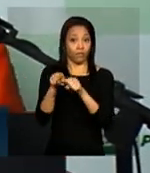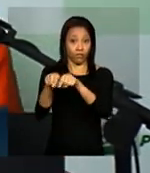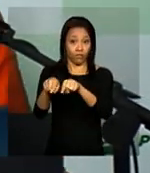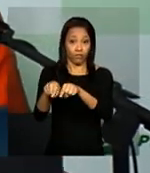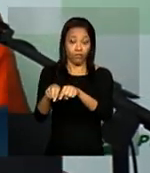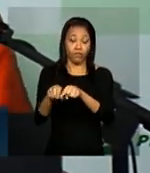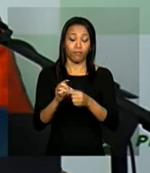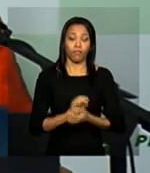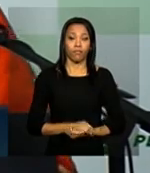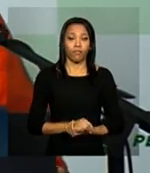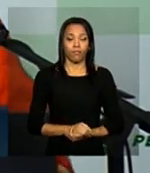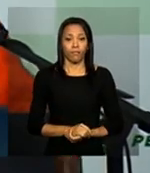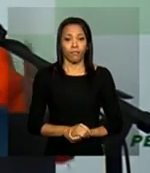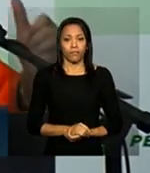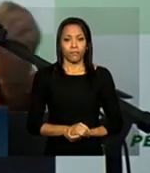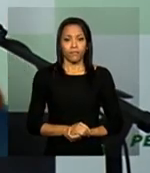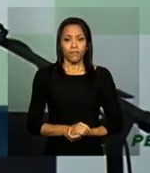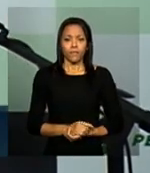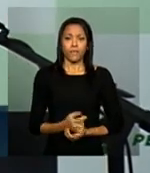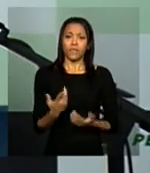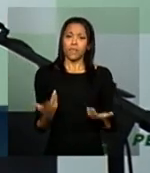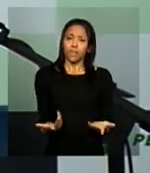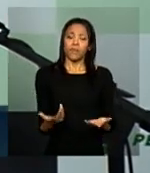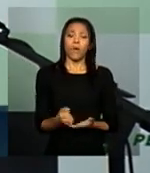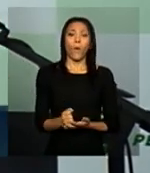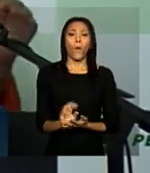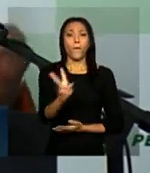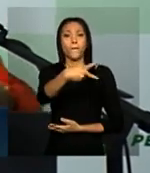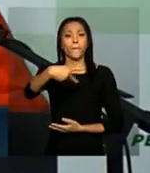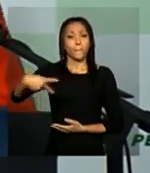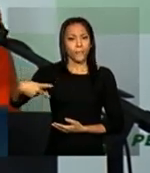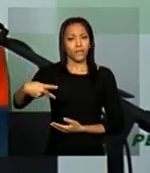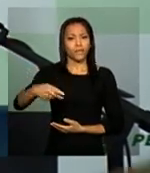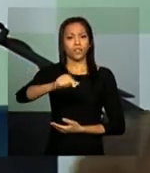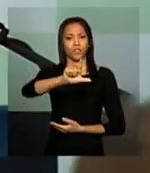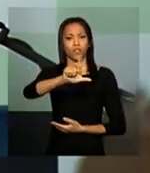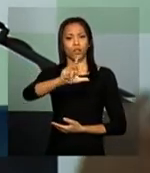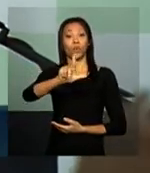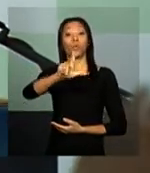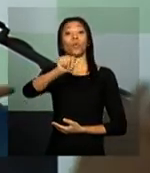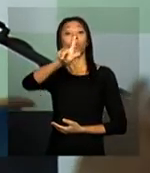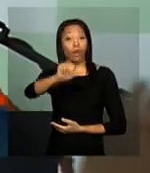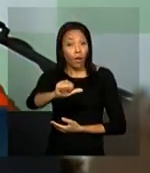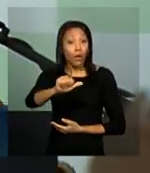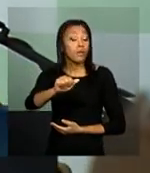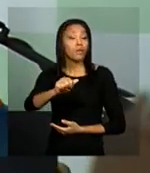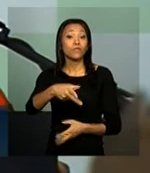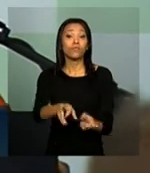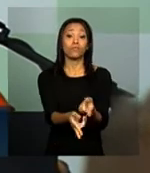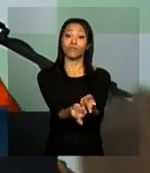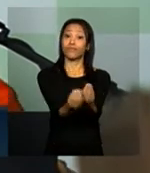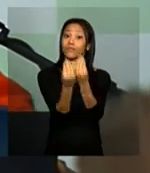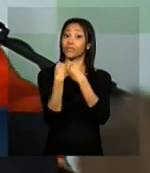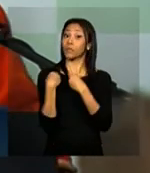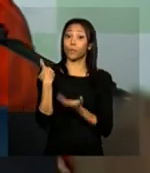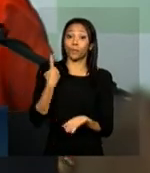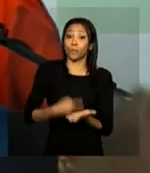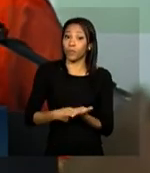renováveis. E o presidente Lula nos deu uma missão. Qual era a missão que o presidente Lula nos